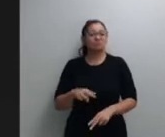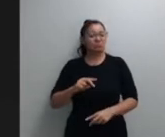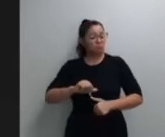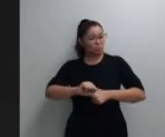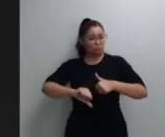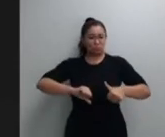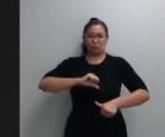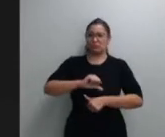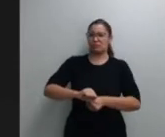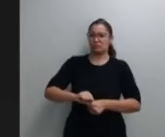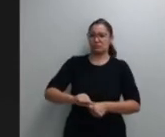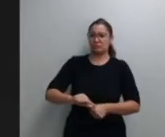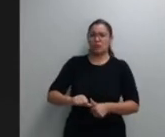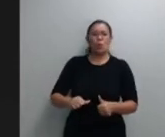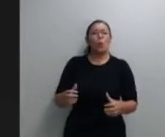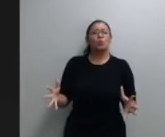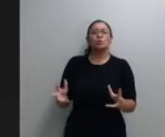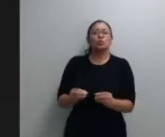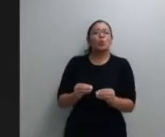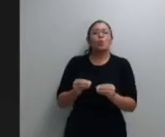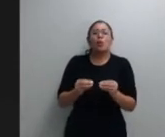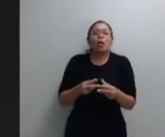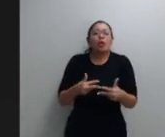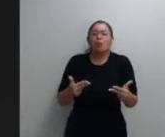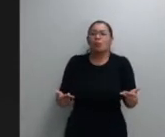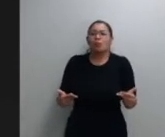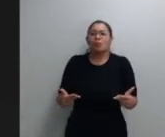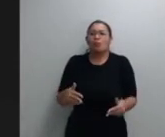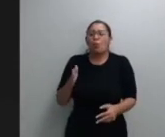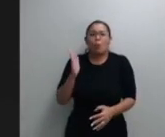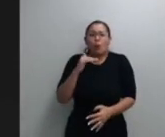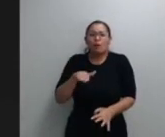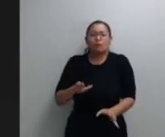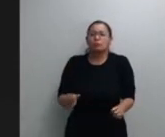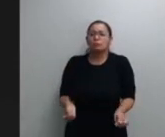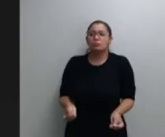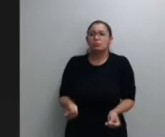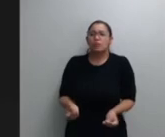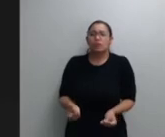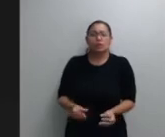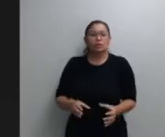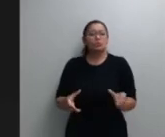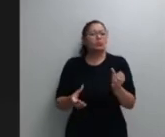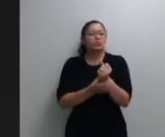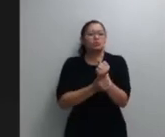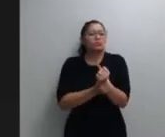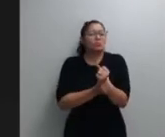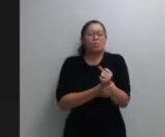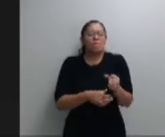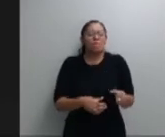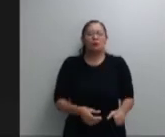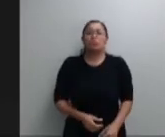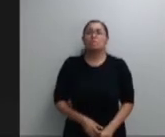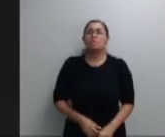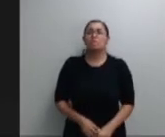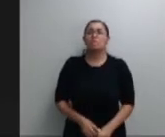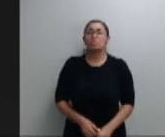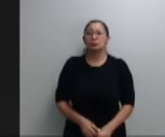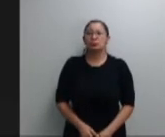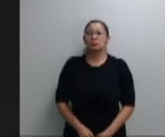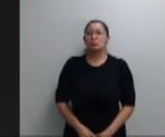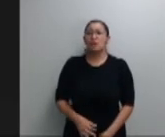Uma mescla, uma simbiose, uma amálgama entre o que? Segurança jurídica e o que é pior,